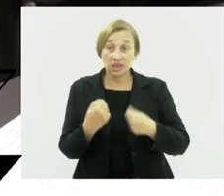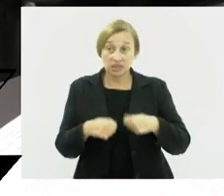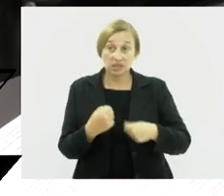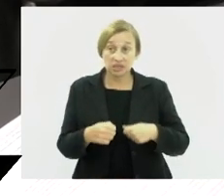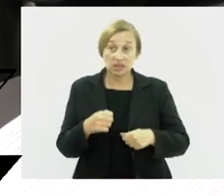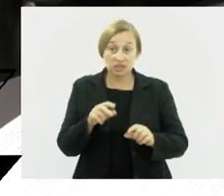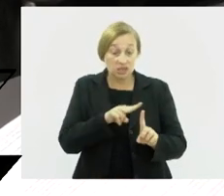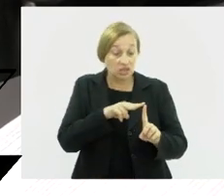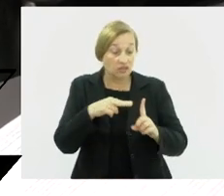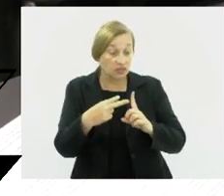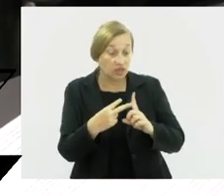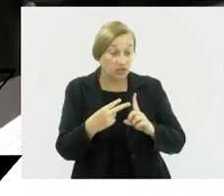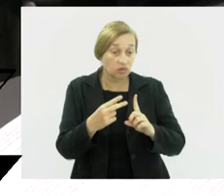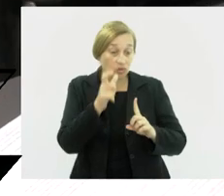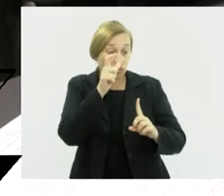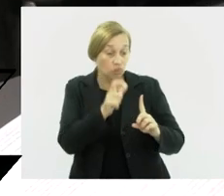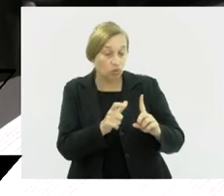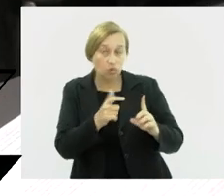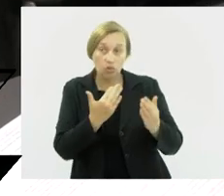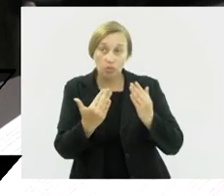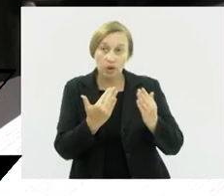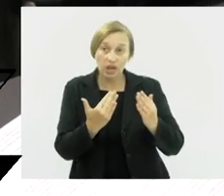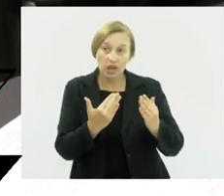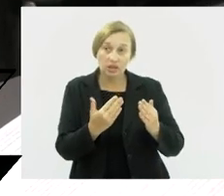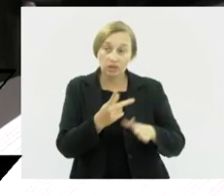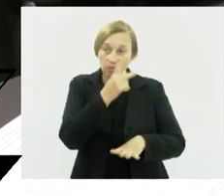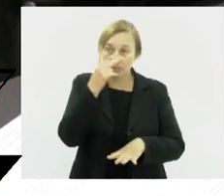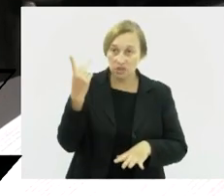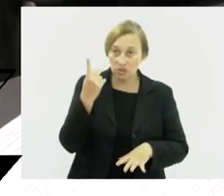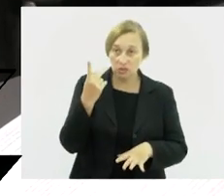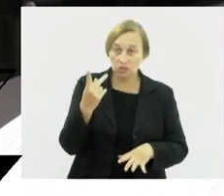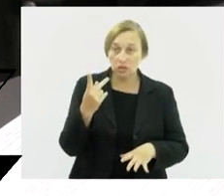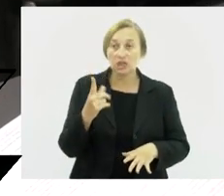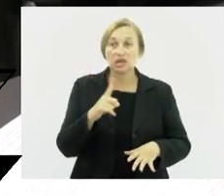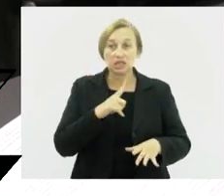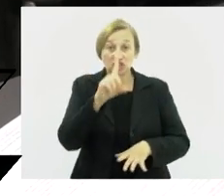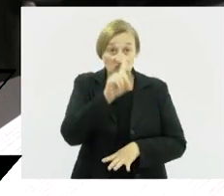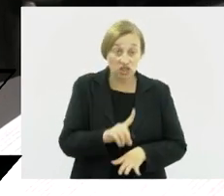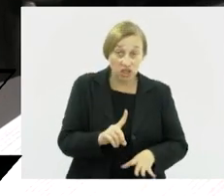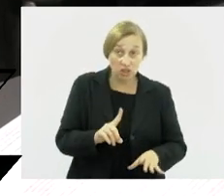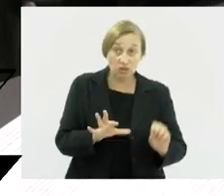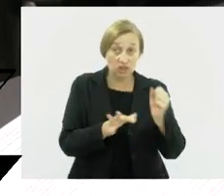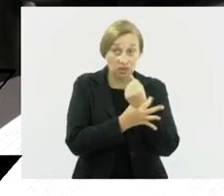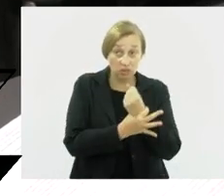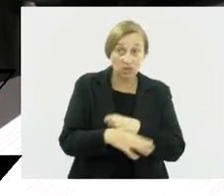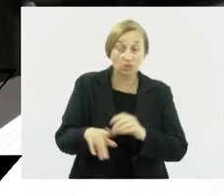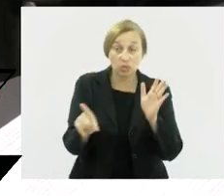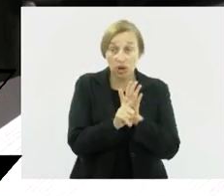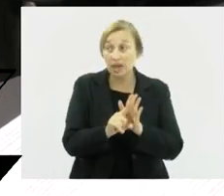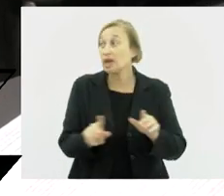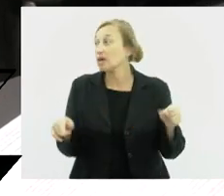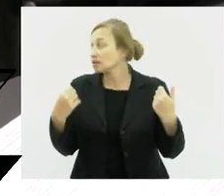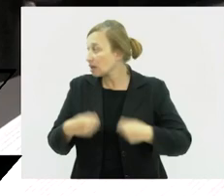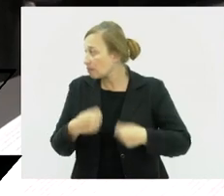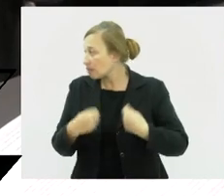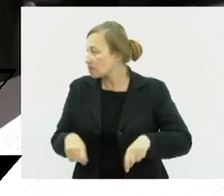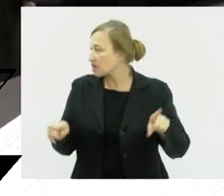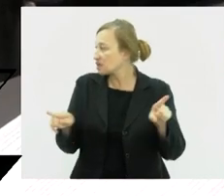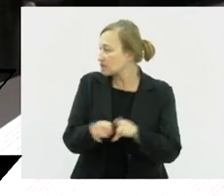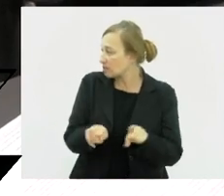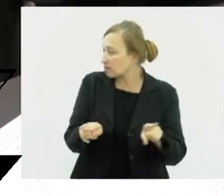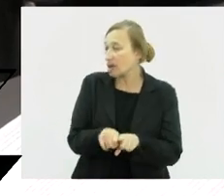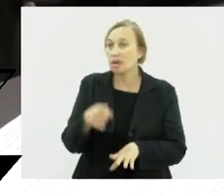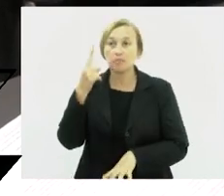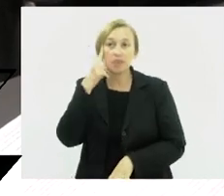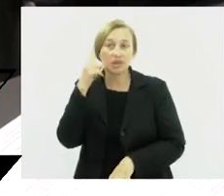olhados como um indivíduo e que têm direitos assegurados por lei. é preciso também se pensar